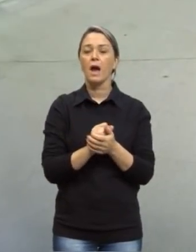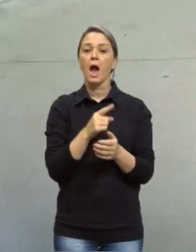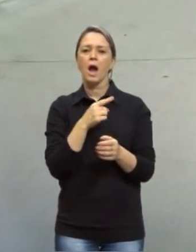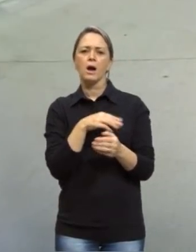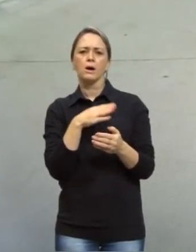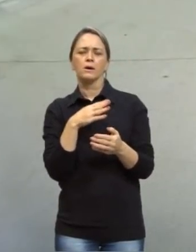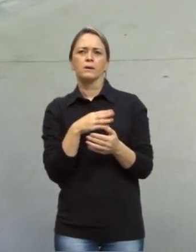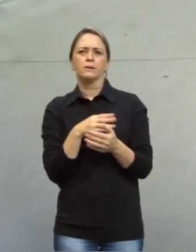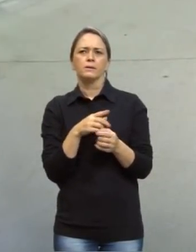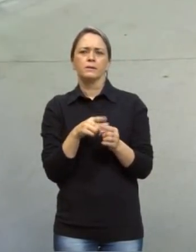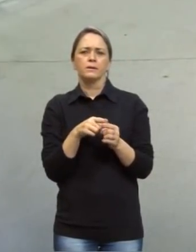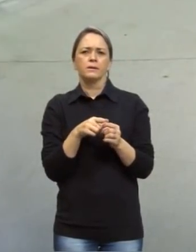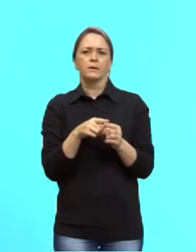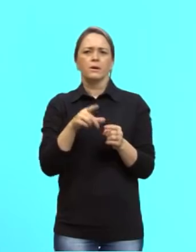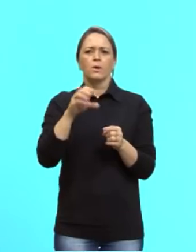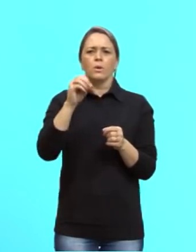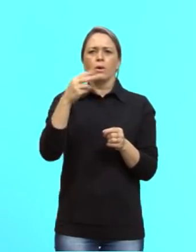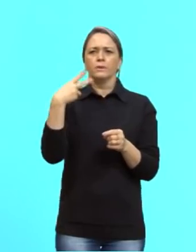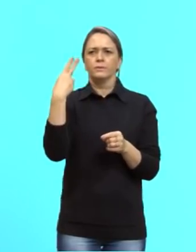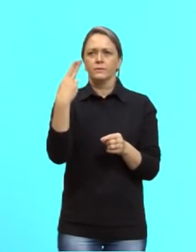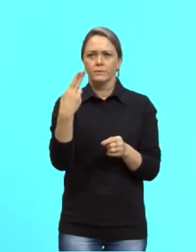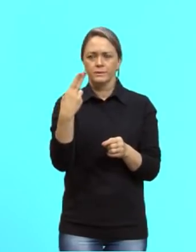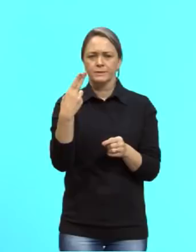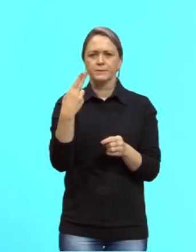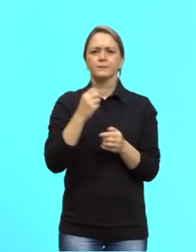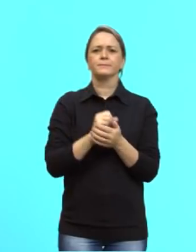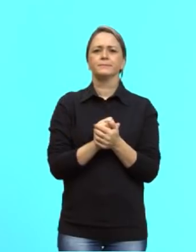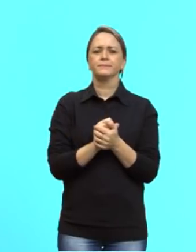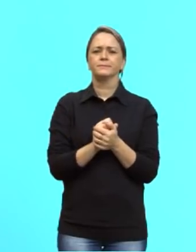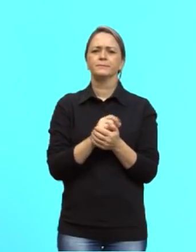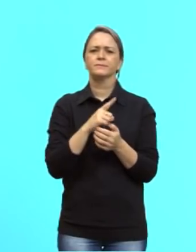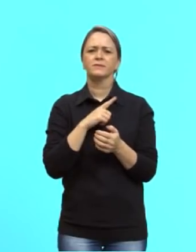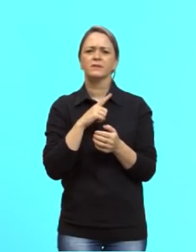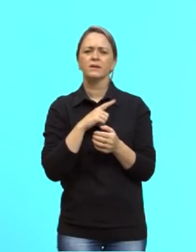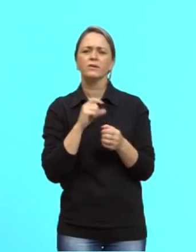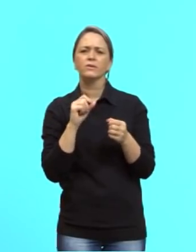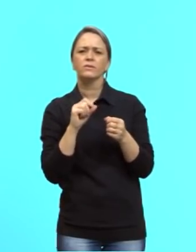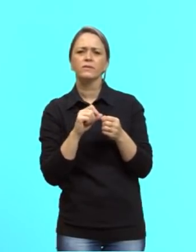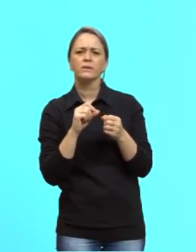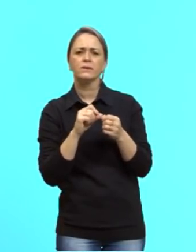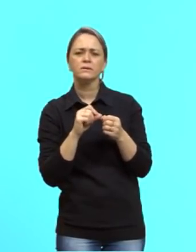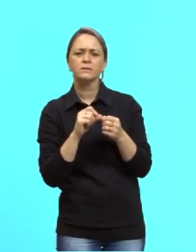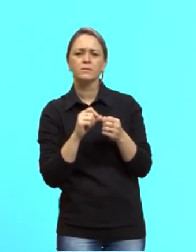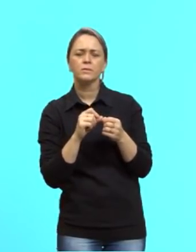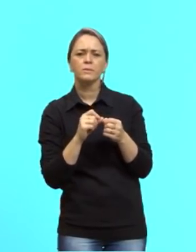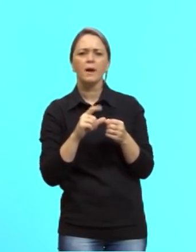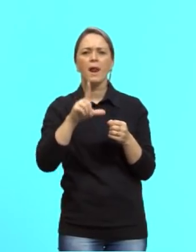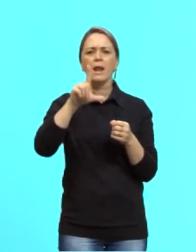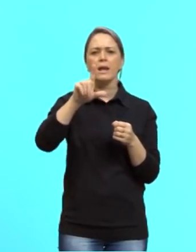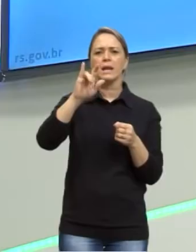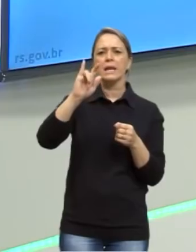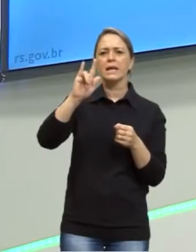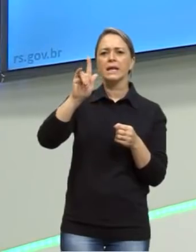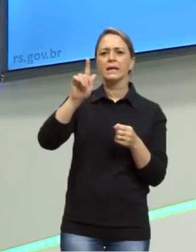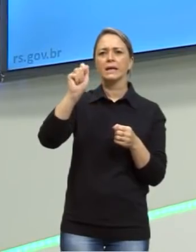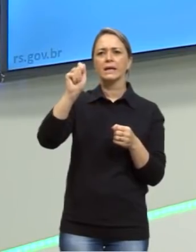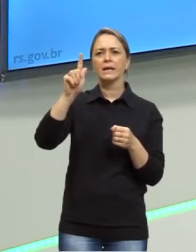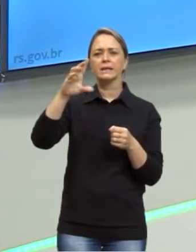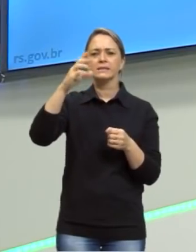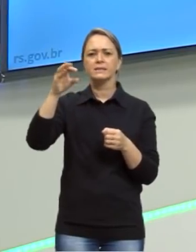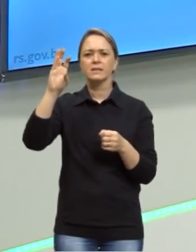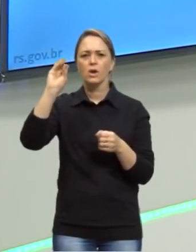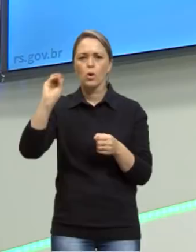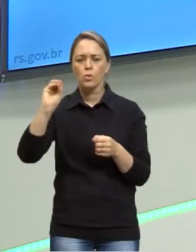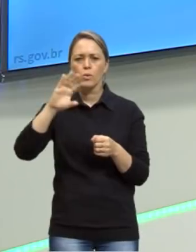olhar aqui ó o gás oxigênio e o gás oxigênio ele é formado por uma ligação covalente o oxigênio já